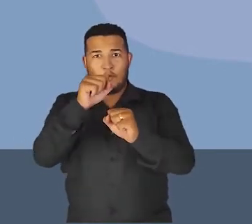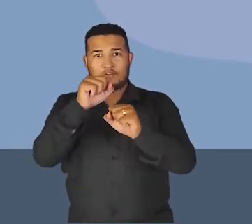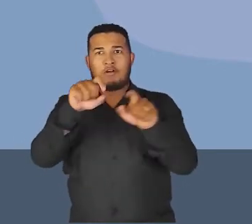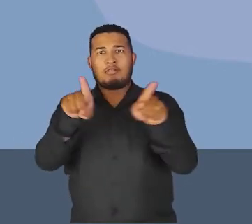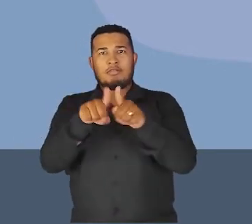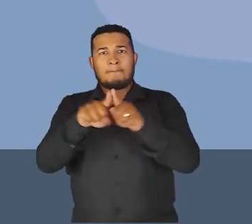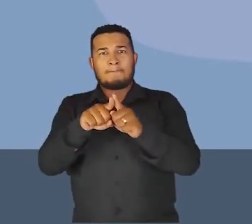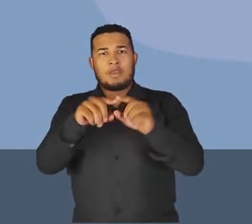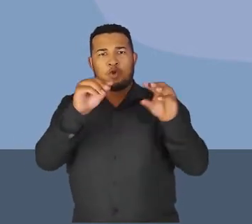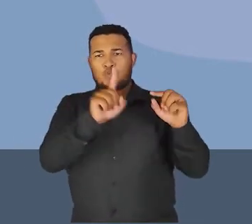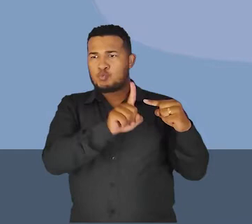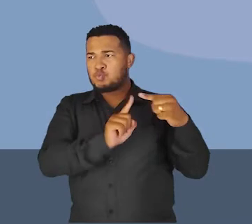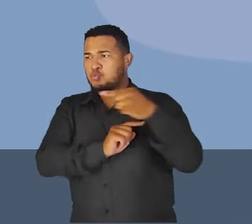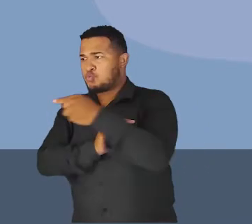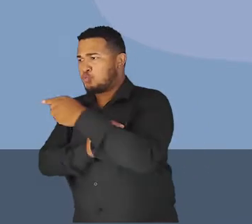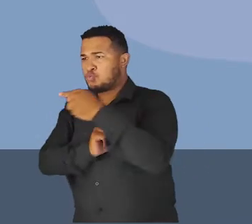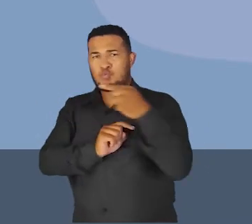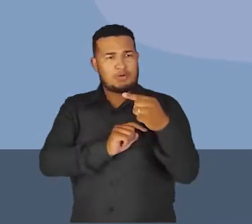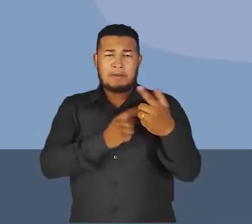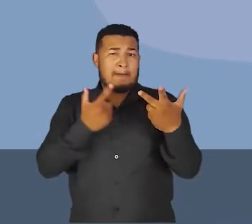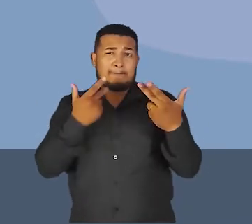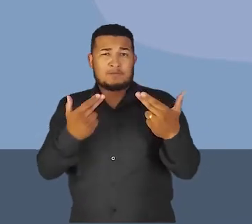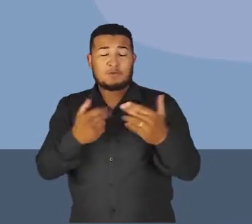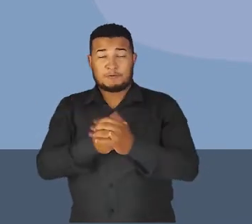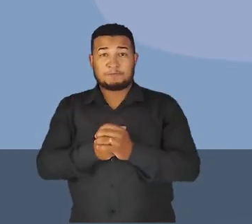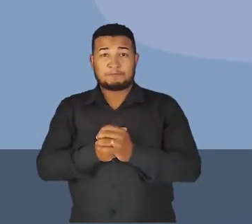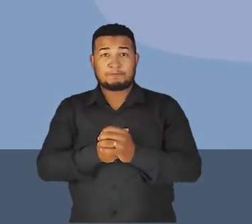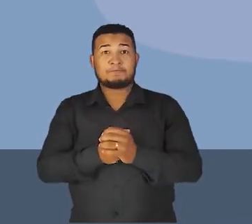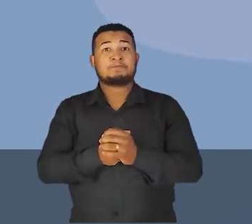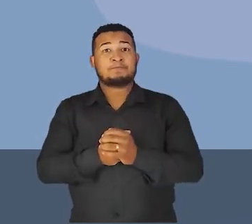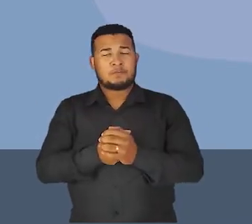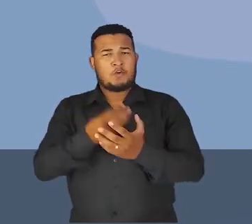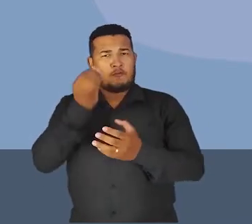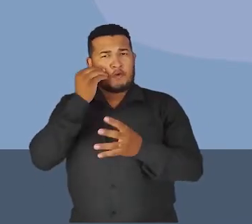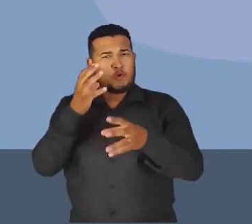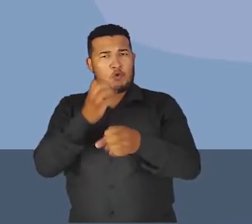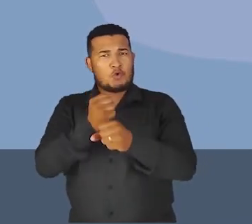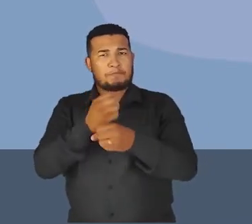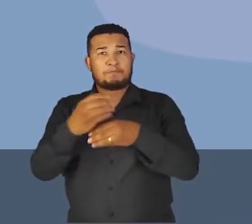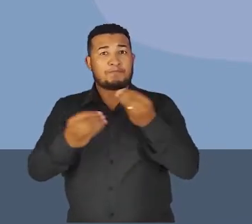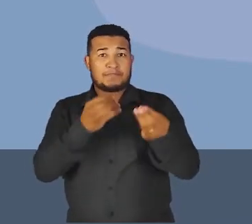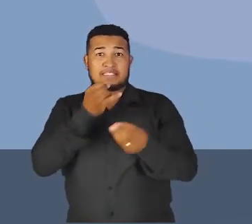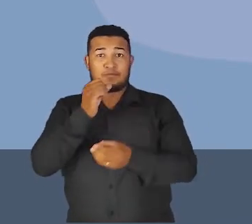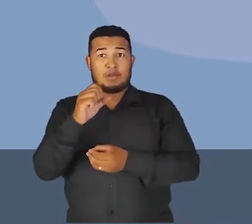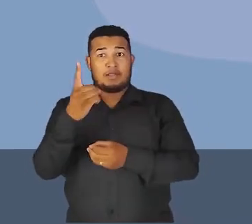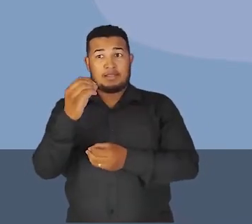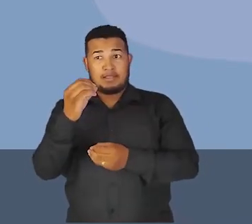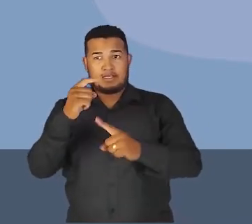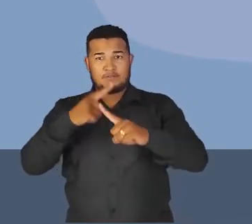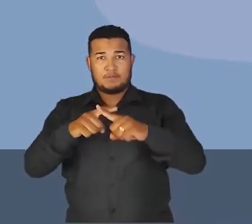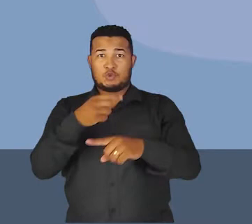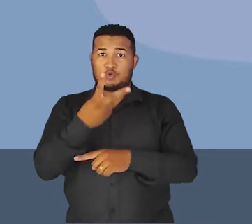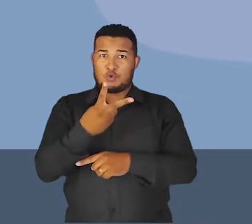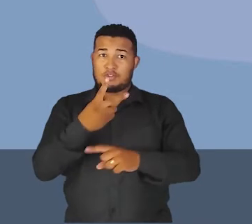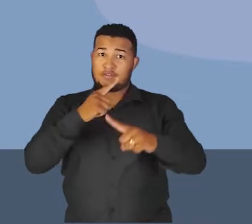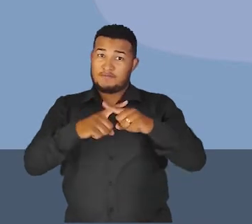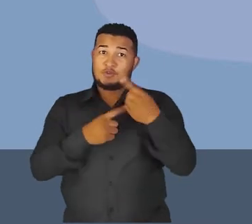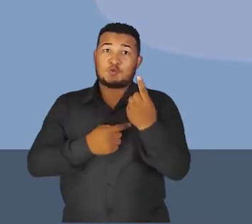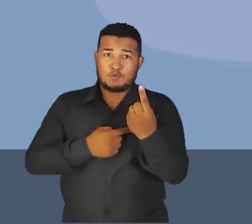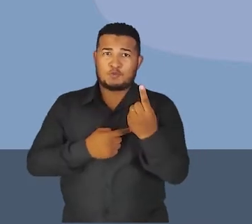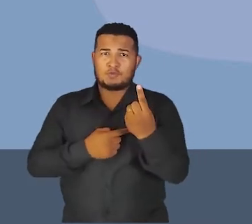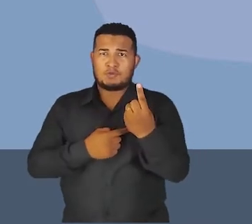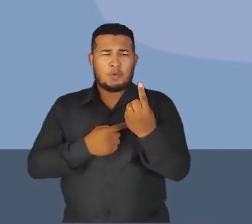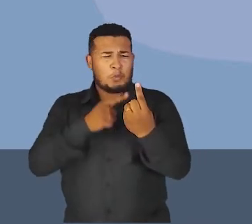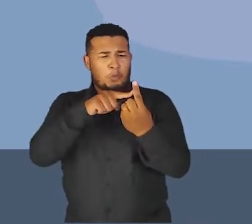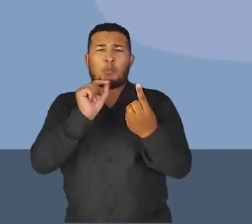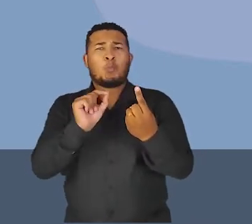direção e o mesmo sentido neste exemplo. Então, continuando a nossa conta, o nosso trabalho vai ser 10 vezes 2 vezes 1. De onde sabe